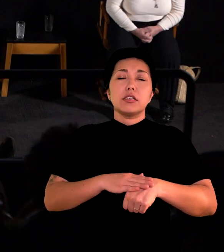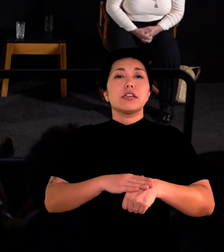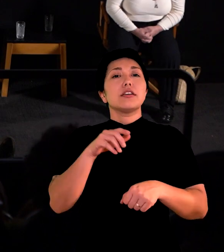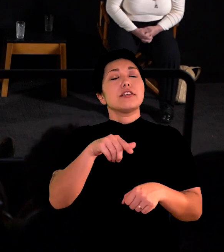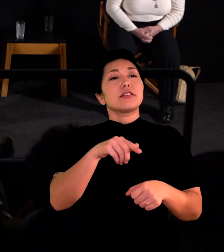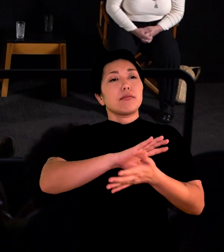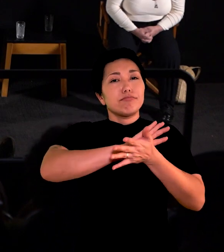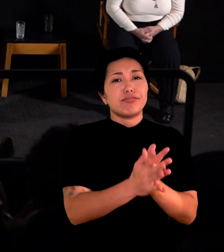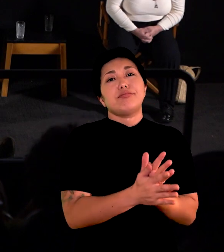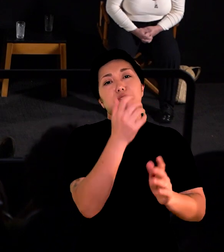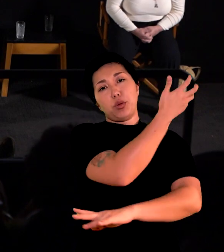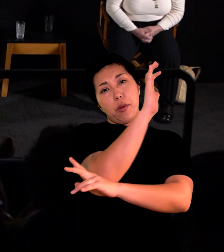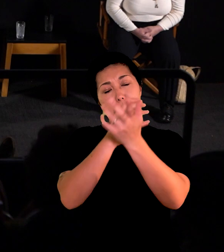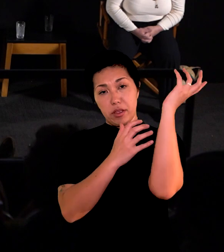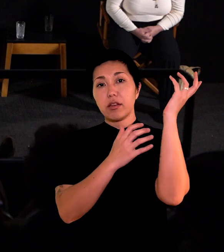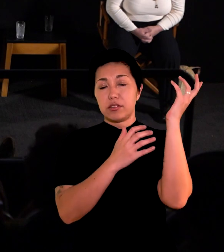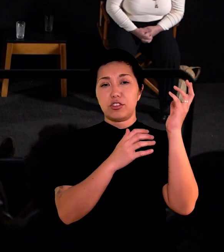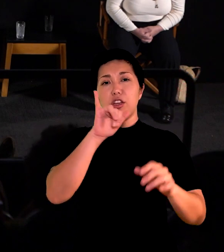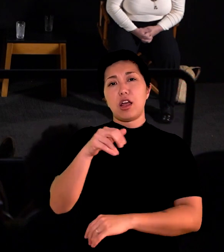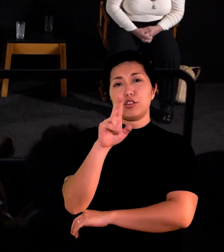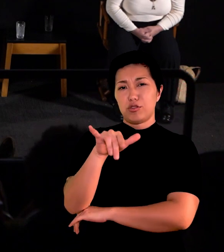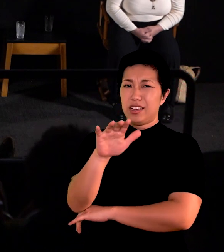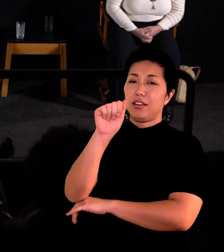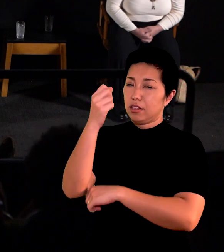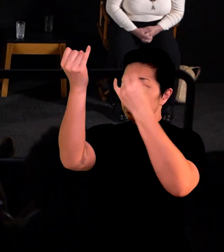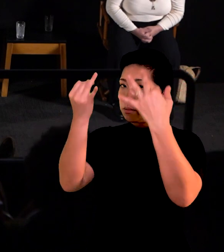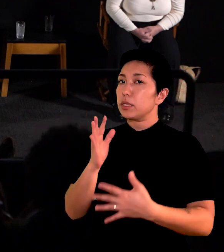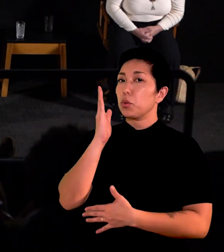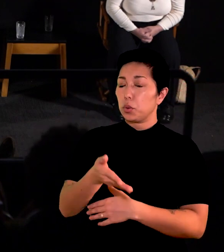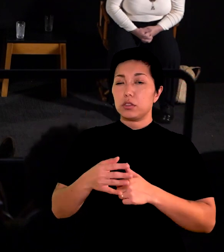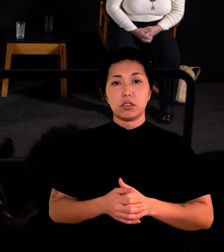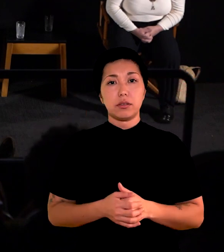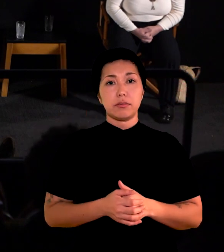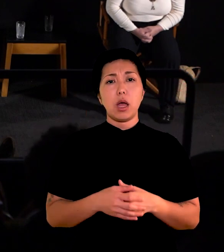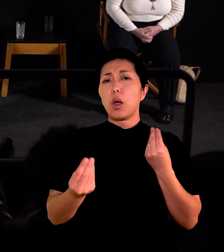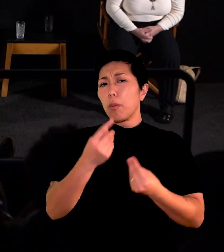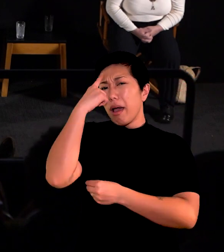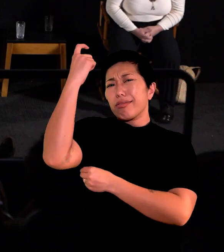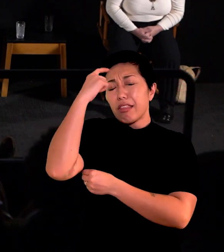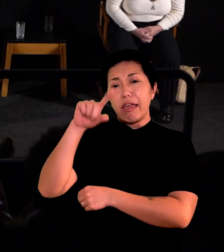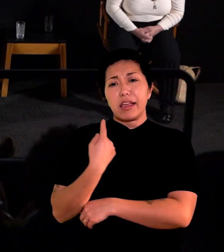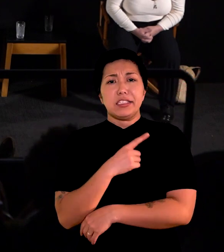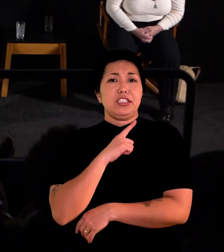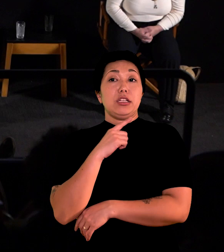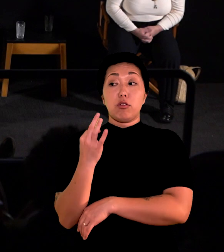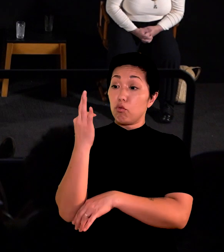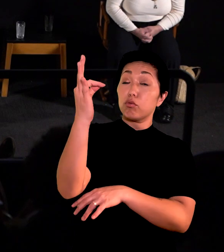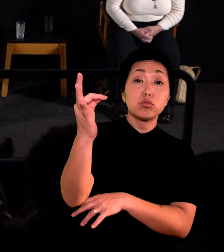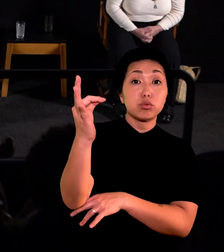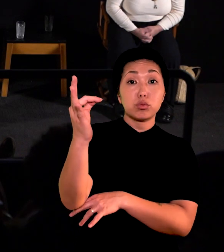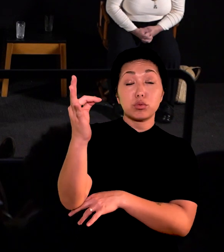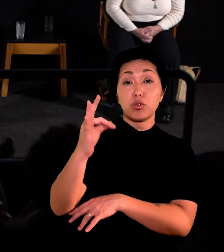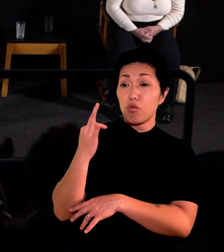mais sofisticada, ela tem danos ambientais, a Juliana contando aí. Não tem, quer dizer, que ideia é essa